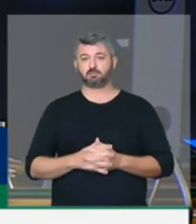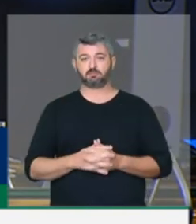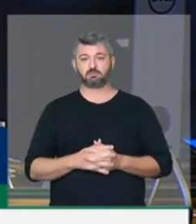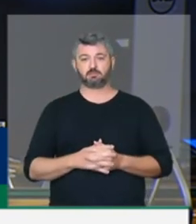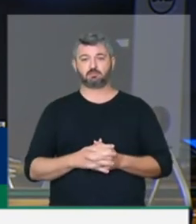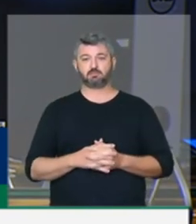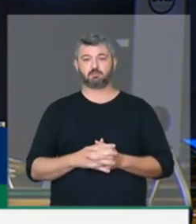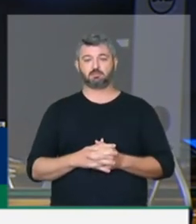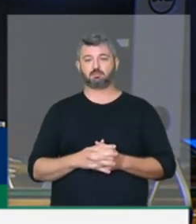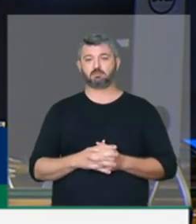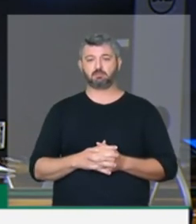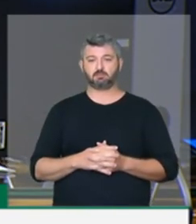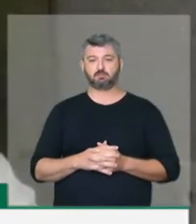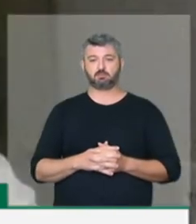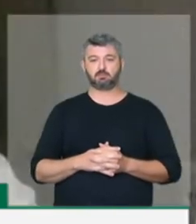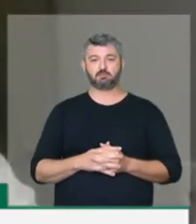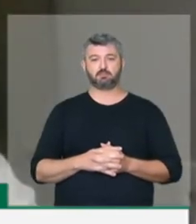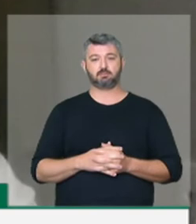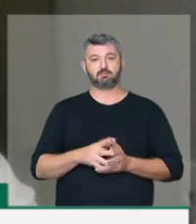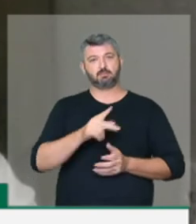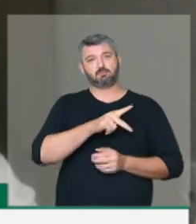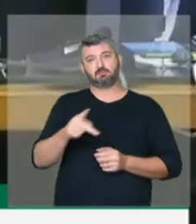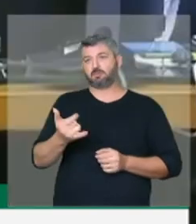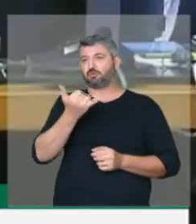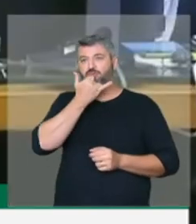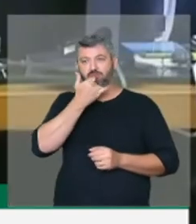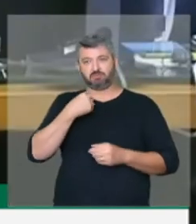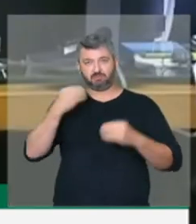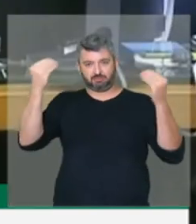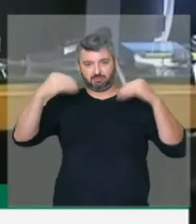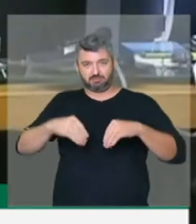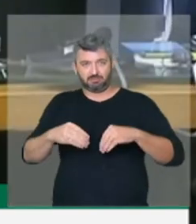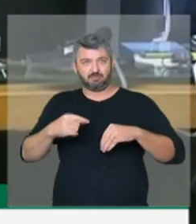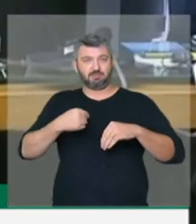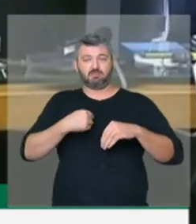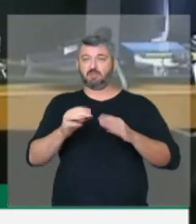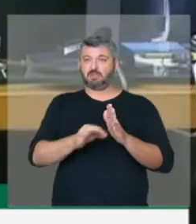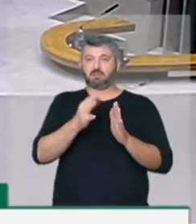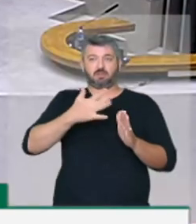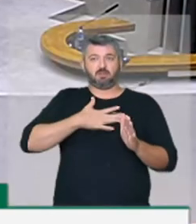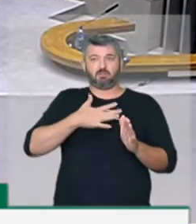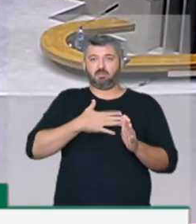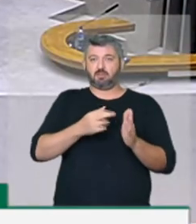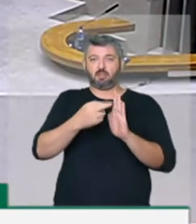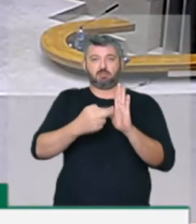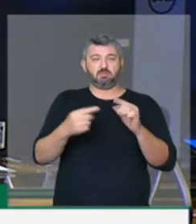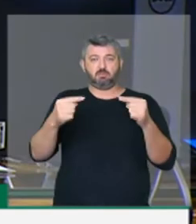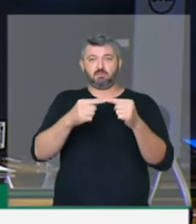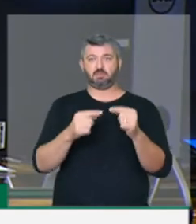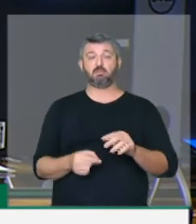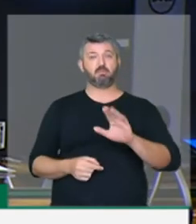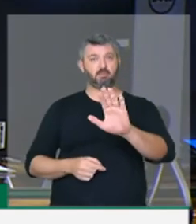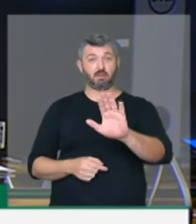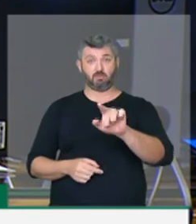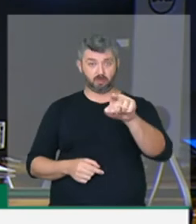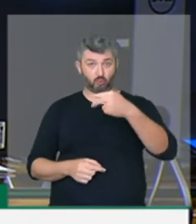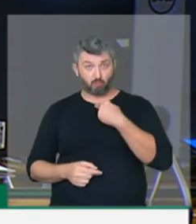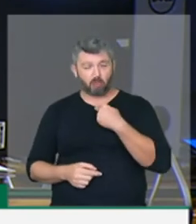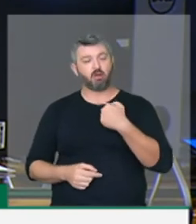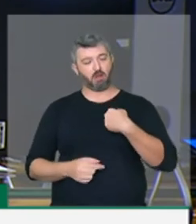Não, presidente, não posso fazer regimental. Nenhuma coisa então, nem outra. A minha eu posso, presidente. É se o senhor não pode, eu posso.